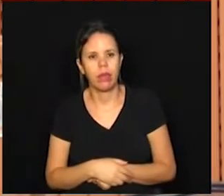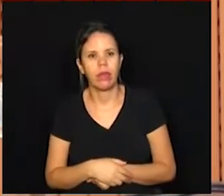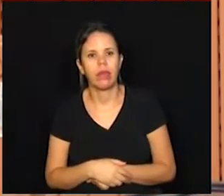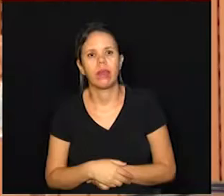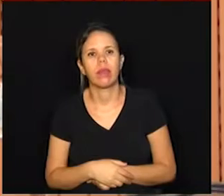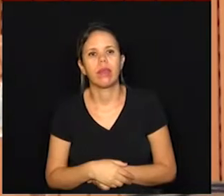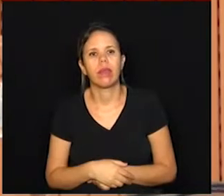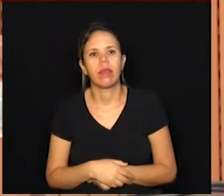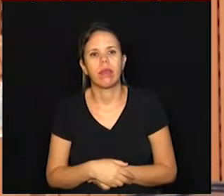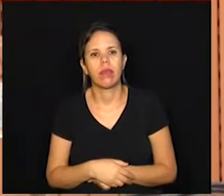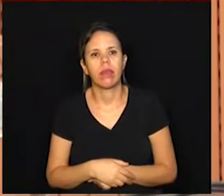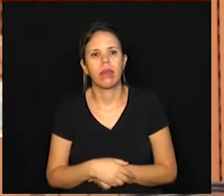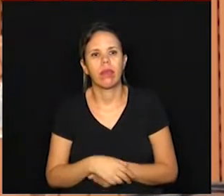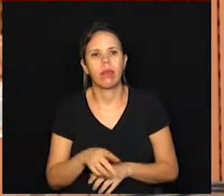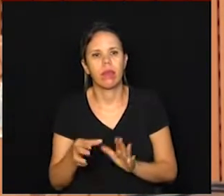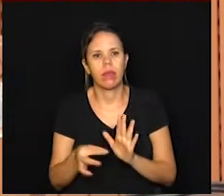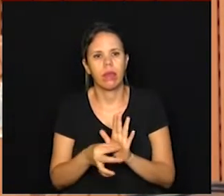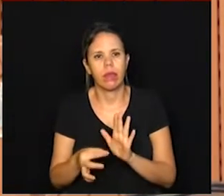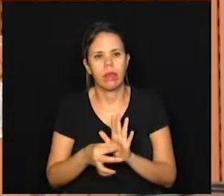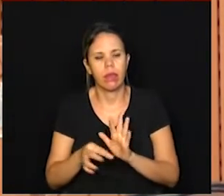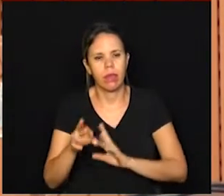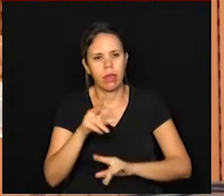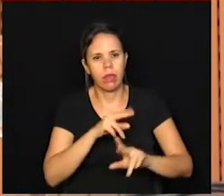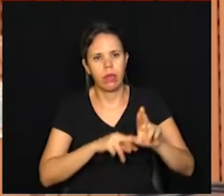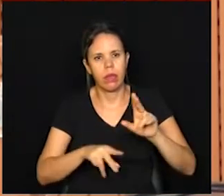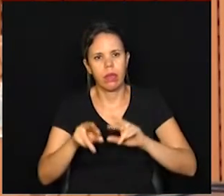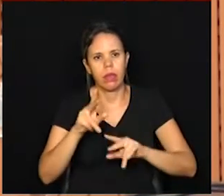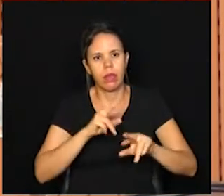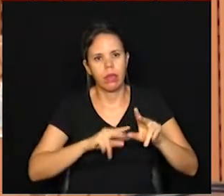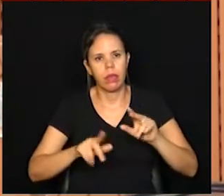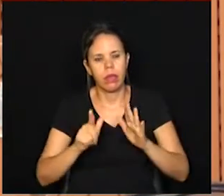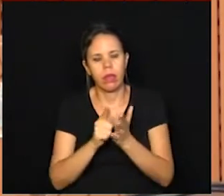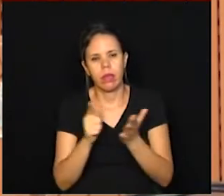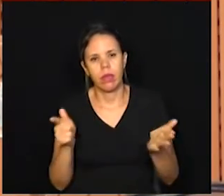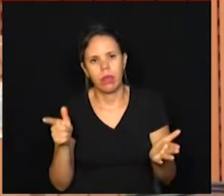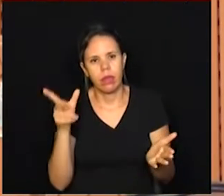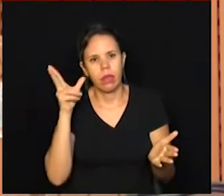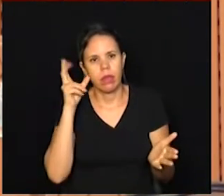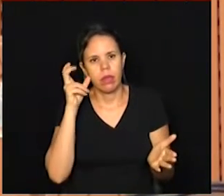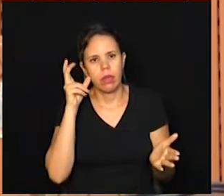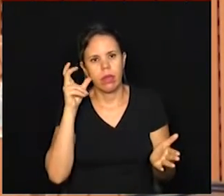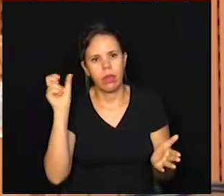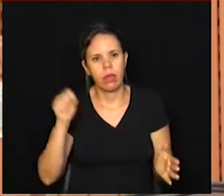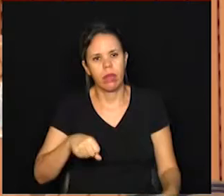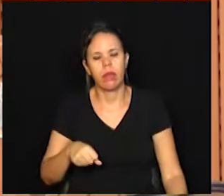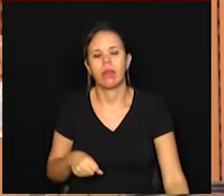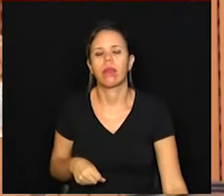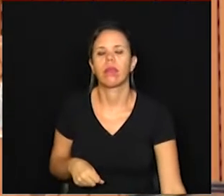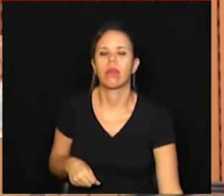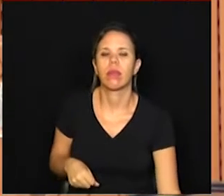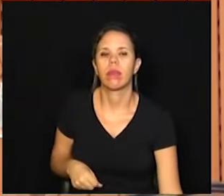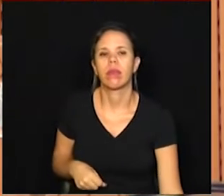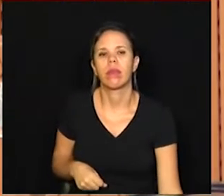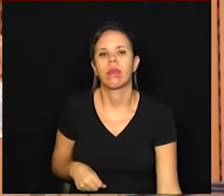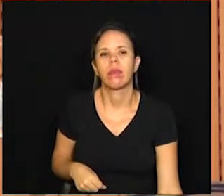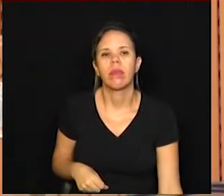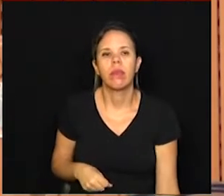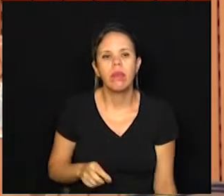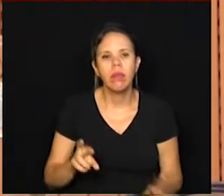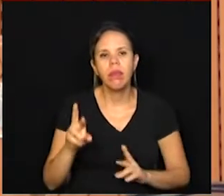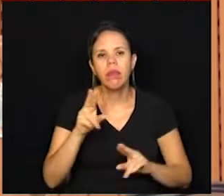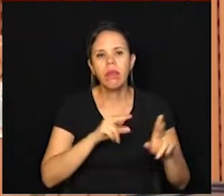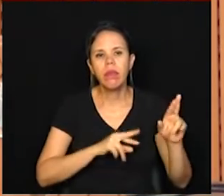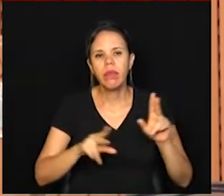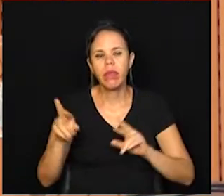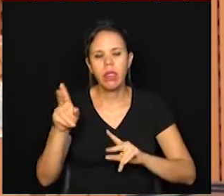da pluralidade. Um jornal plural. Ele ouve, sim, as diferentes